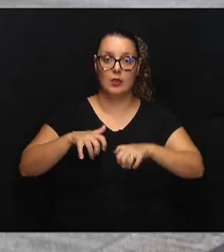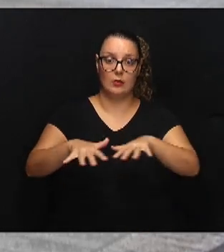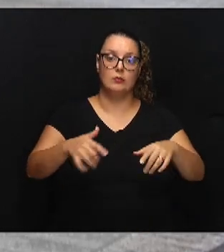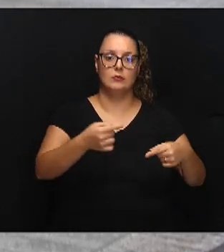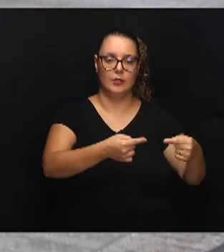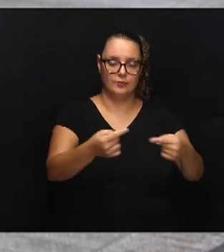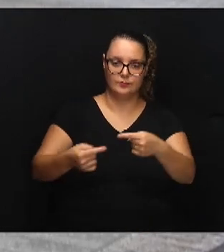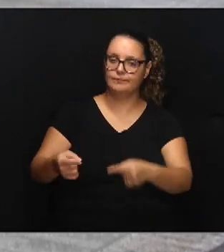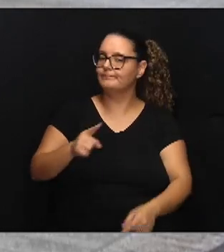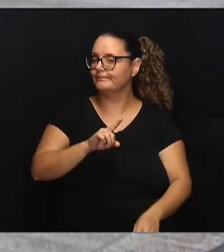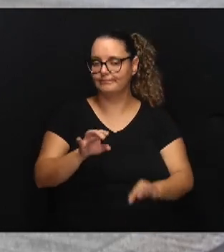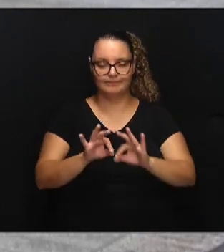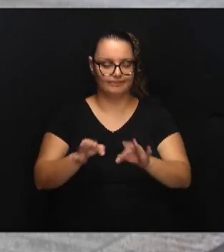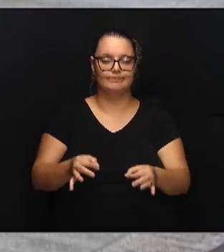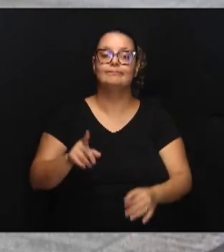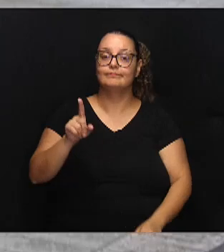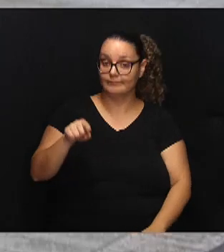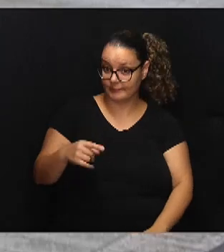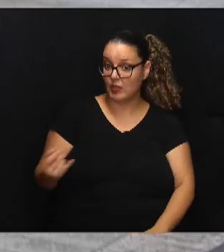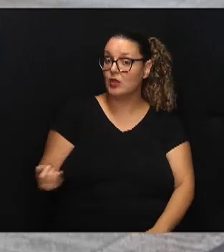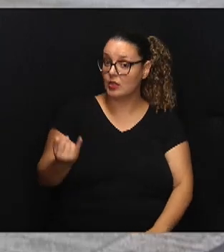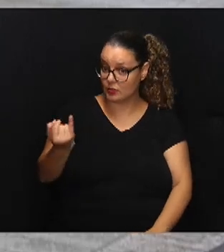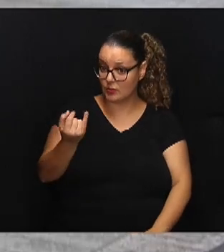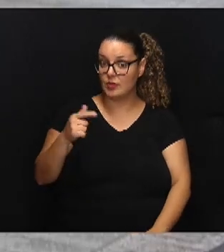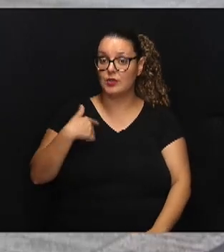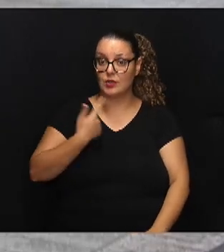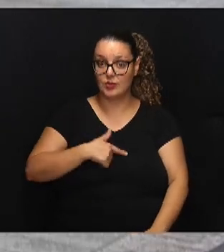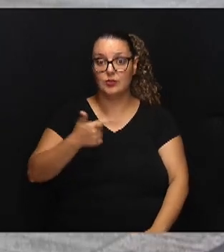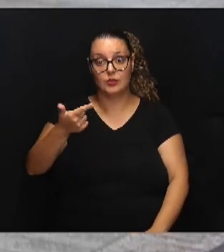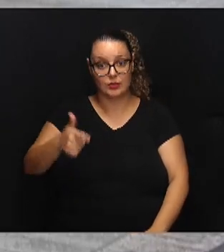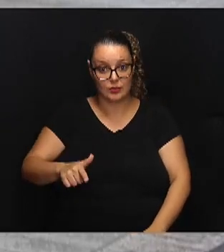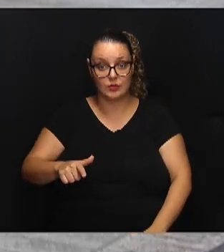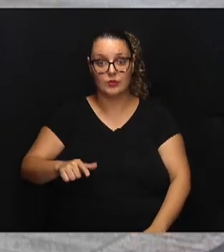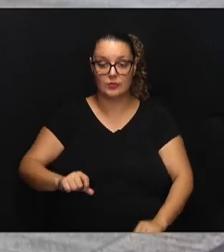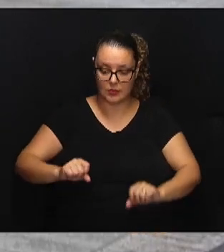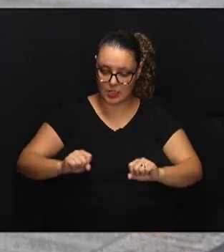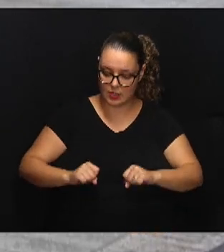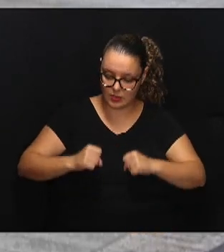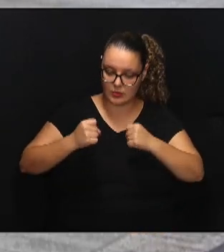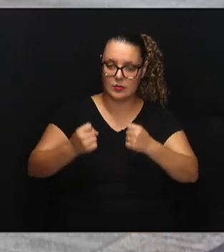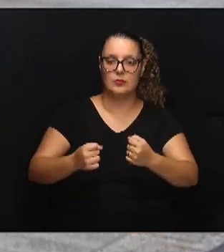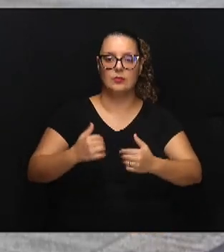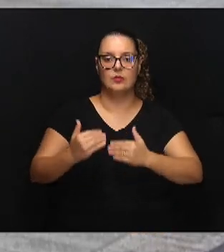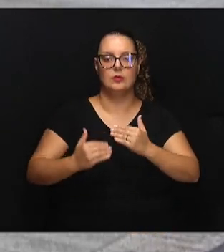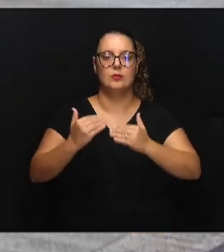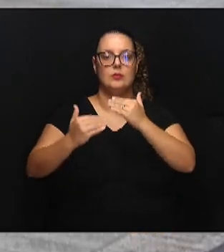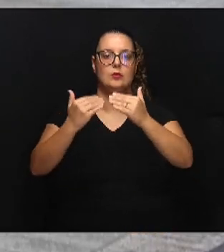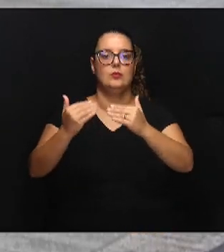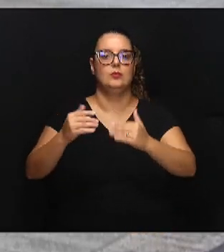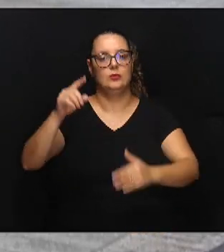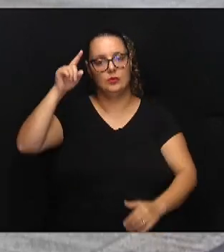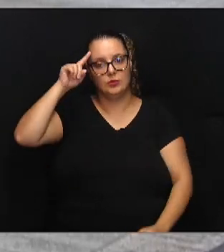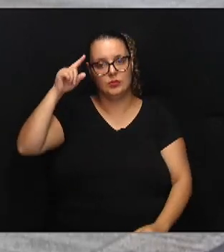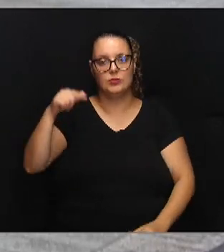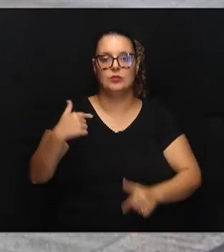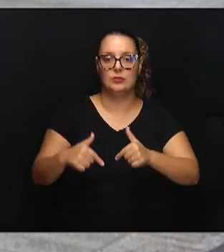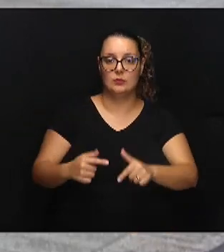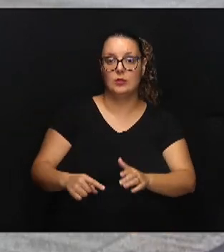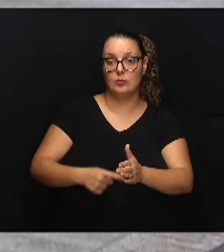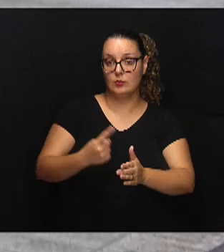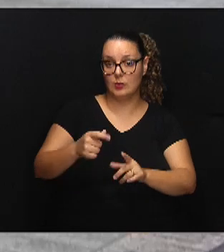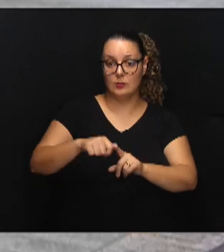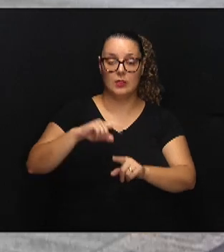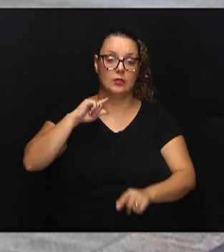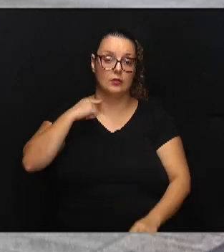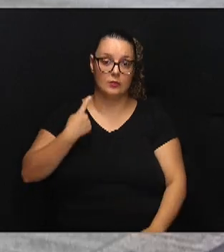discussão, que não é simples, mas que é importante e que nós vamos seguir com a construção do Dia do Trabalhador aqui no 1º de maio e a